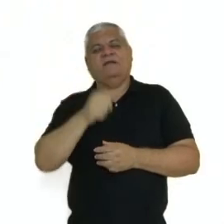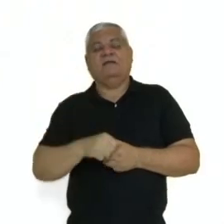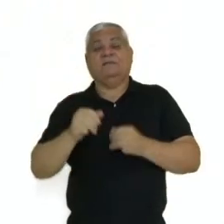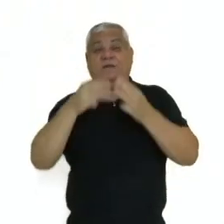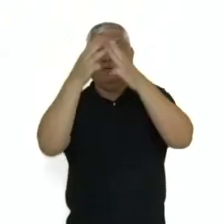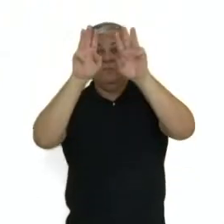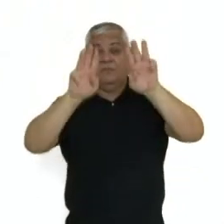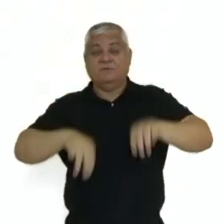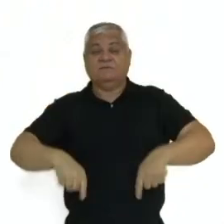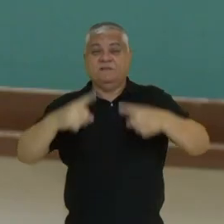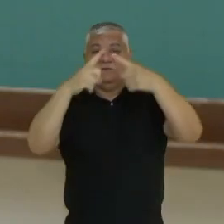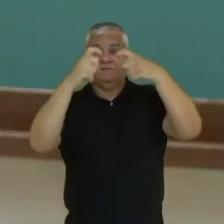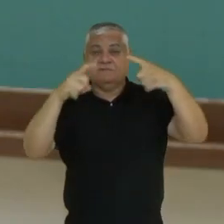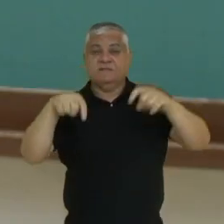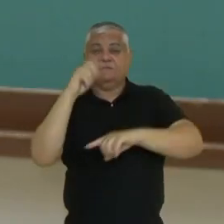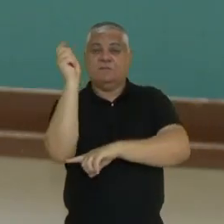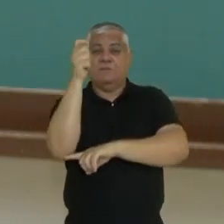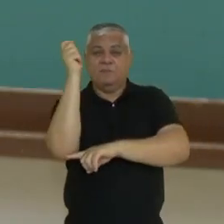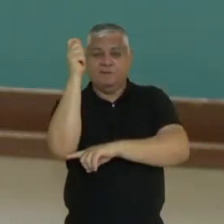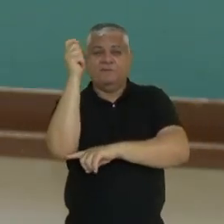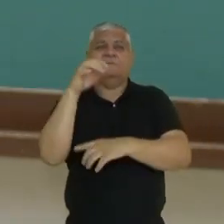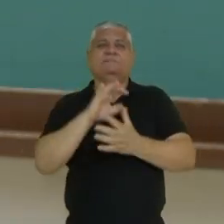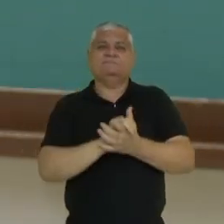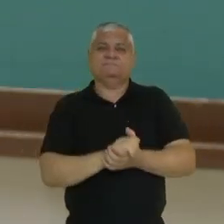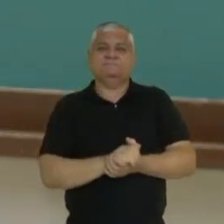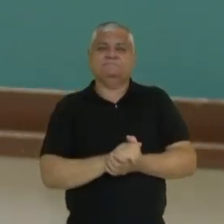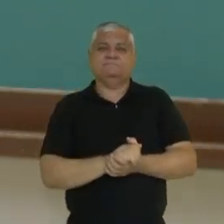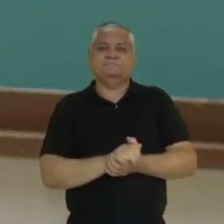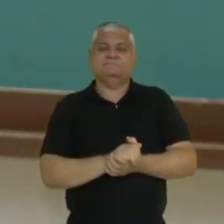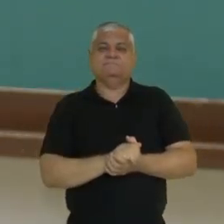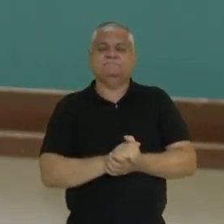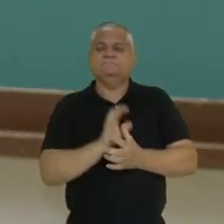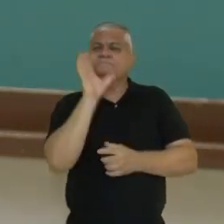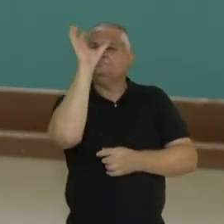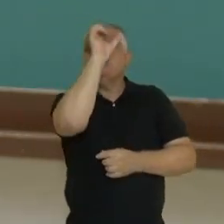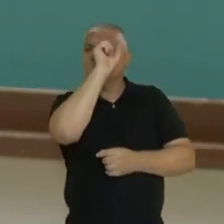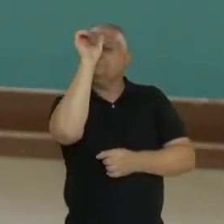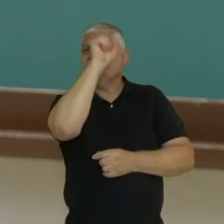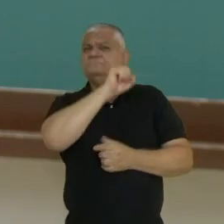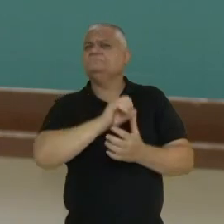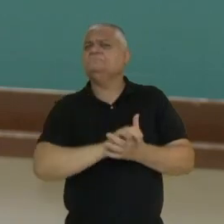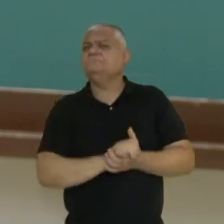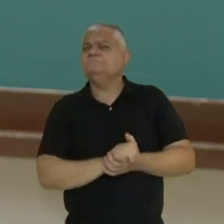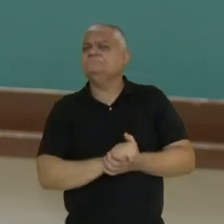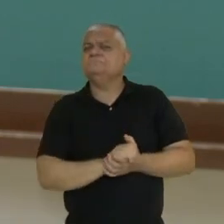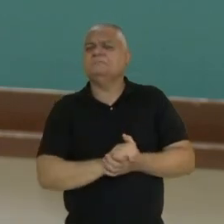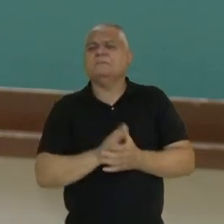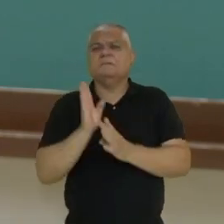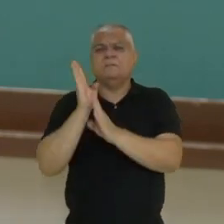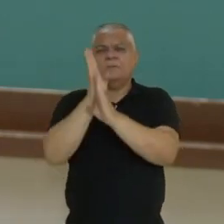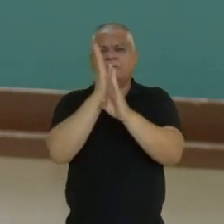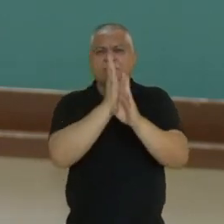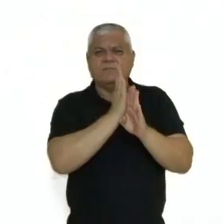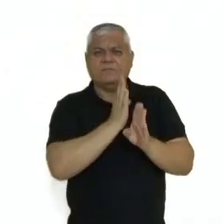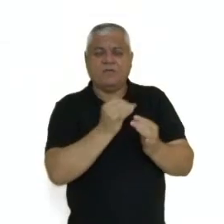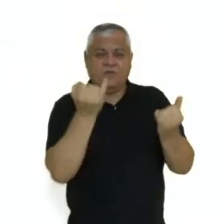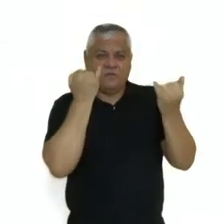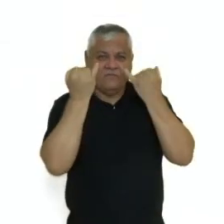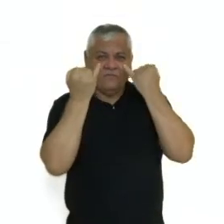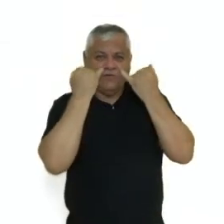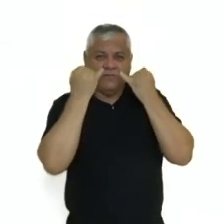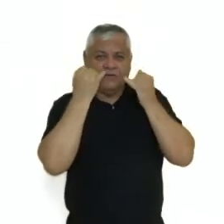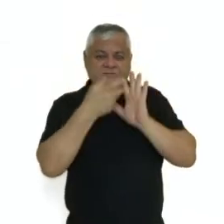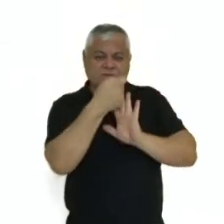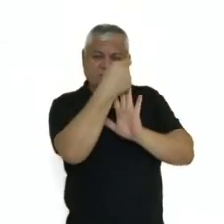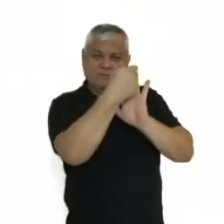Tecnologia da PUC do Rio Grande do Sul, em Porto Alegre. O que aprendemos? Identificamos as informações explícitas e o